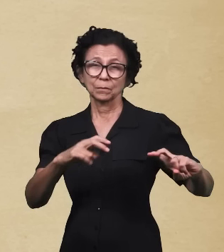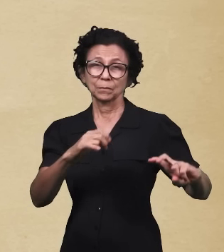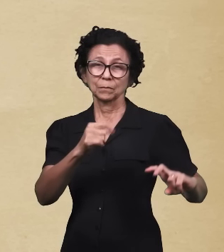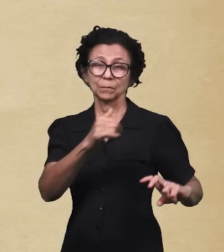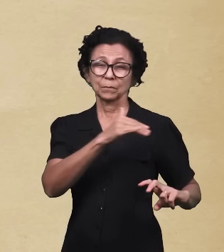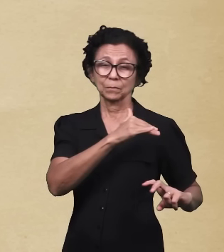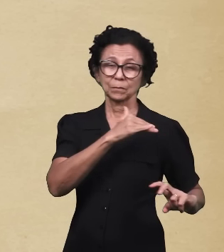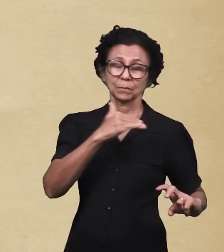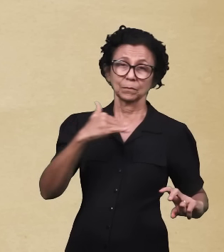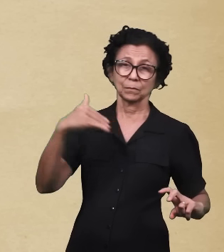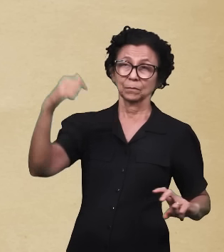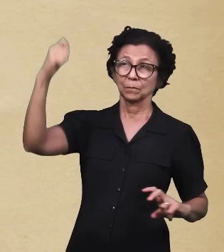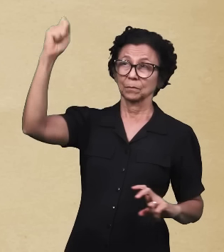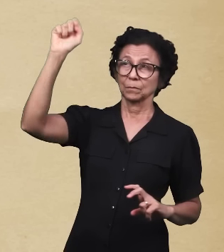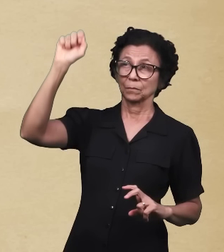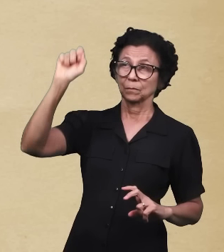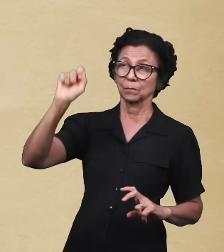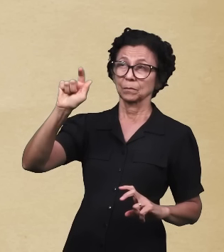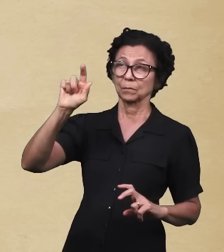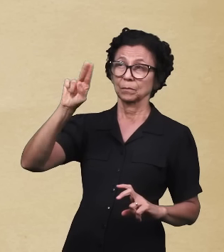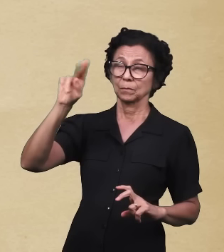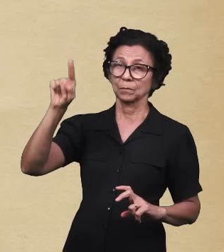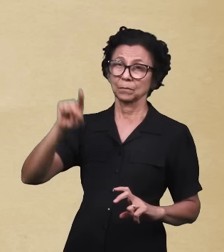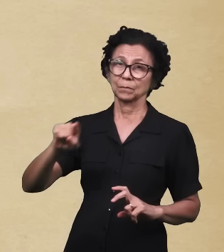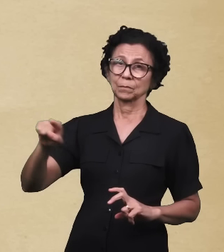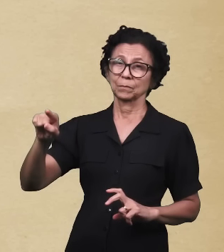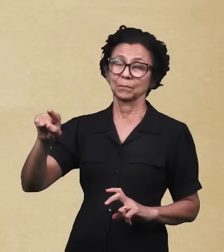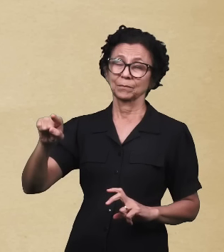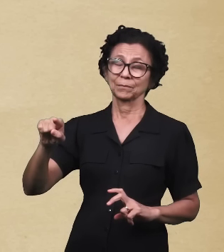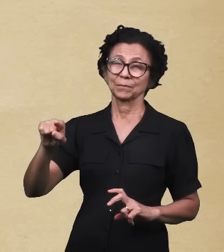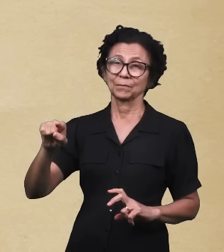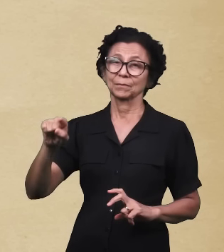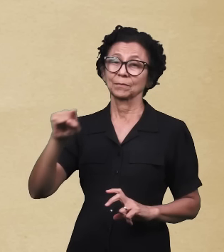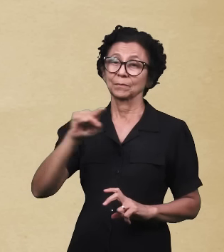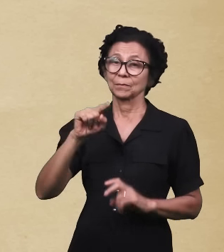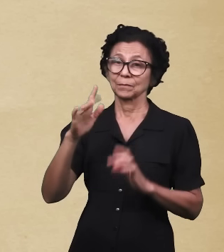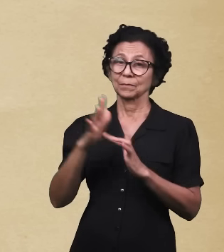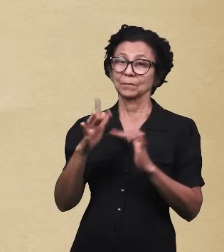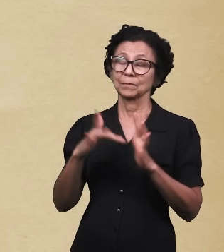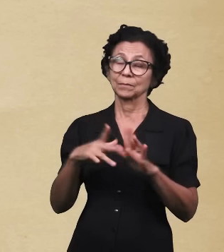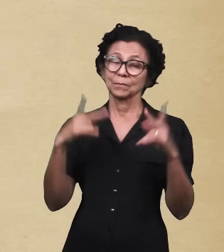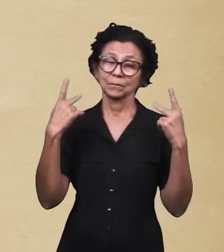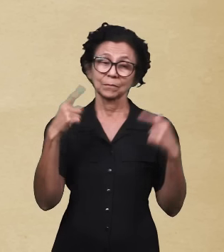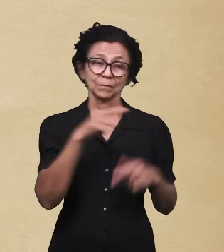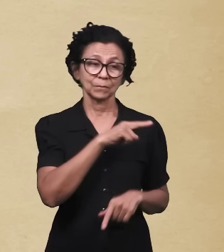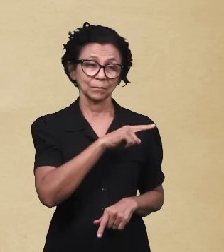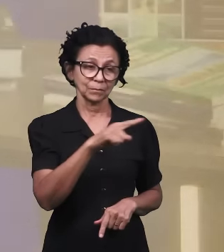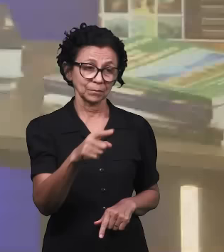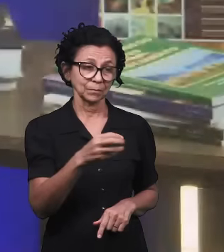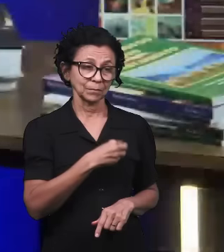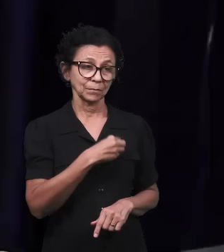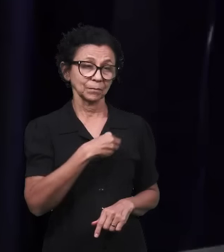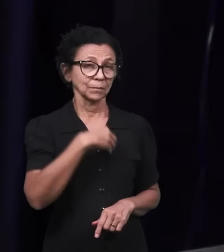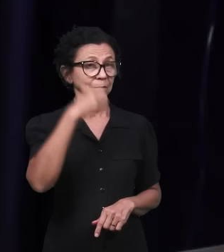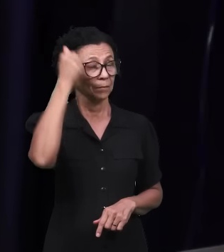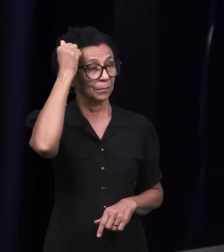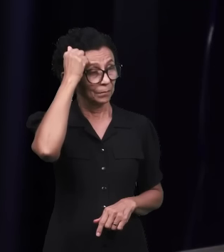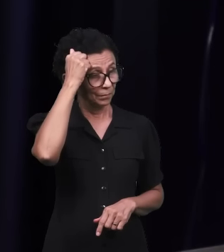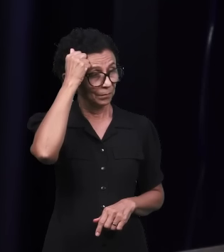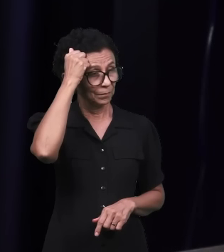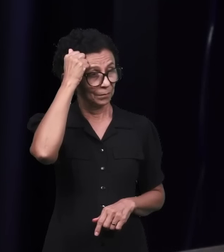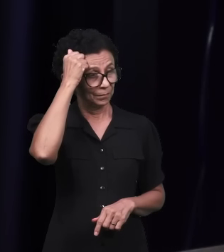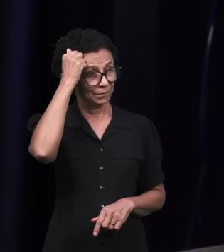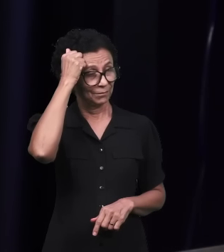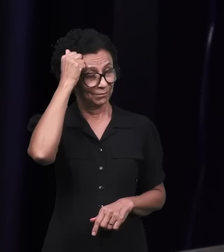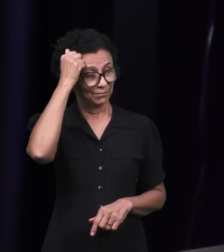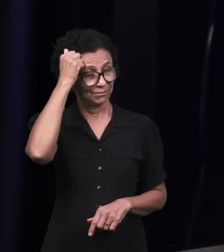Desde então começou Jesus a pregar e a dizer: arrependei-vos, porque é chegado o reino dos céus. Amém. Jesus estava dizendo